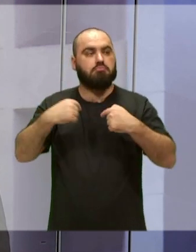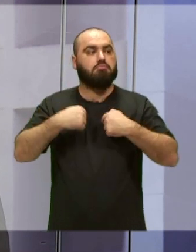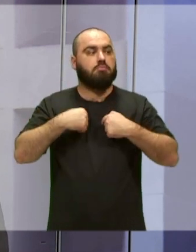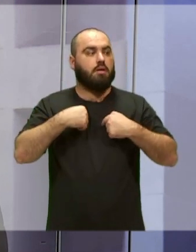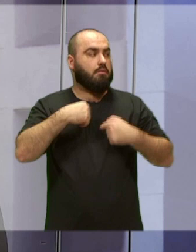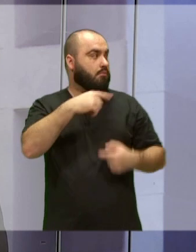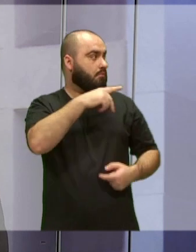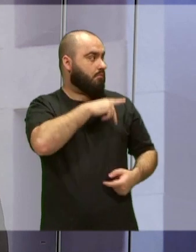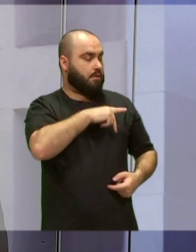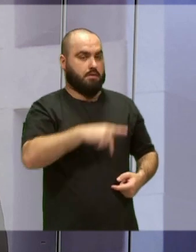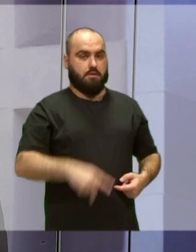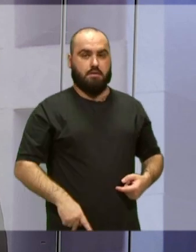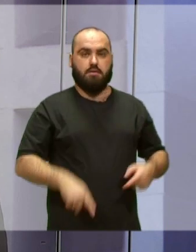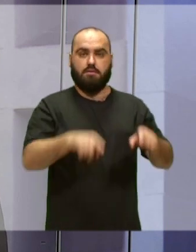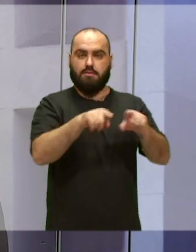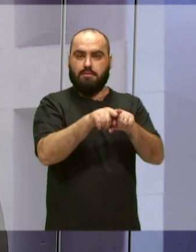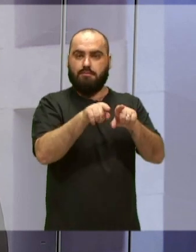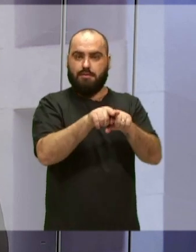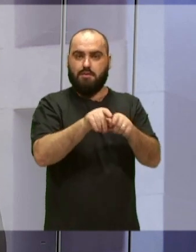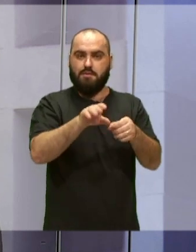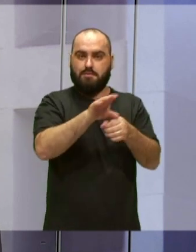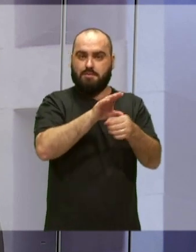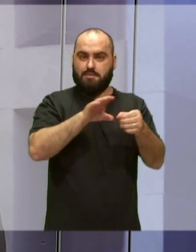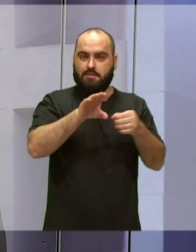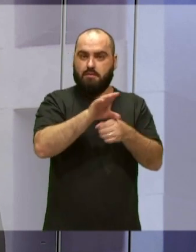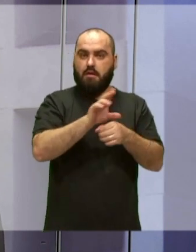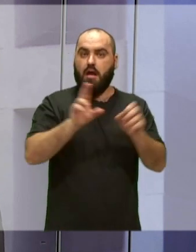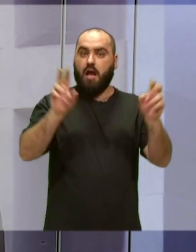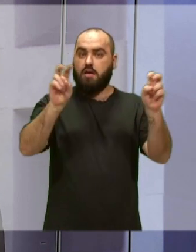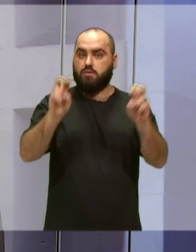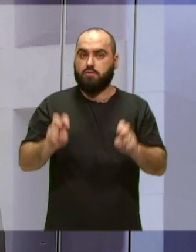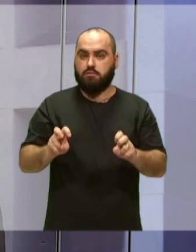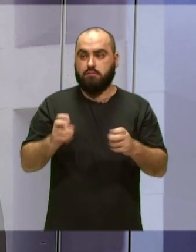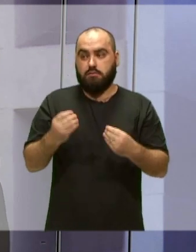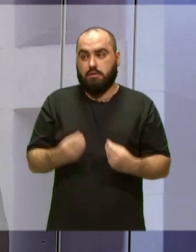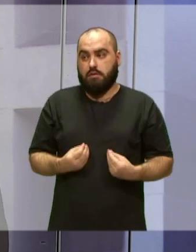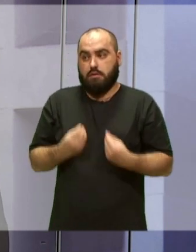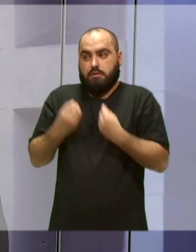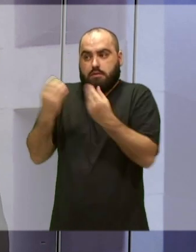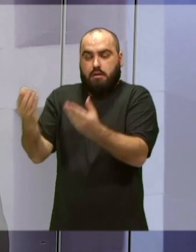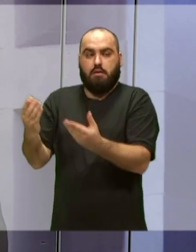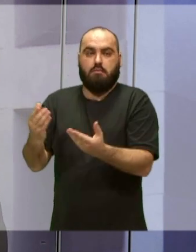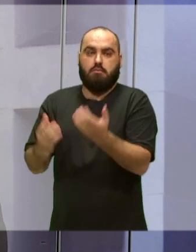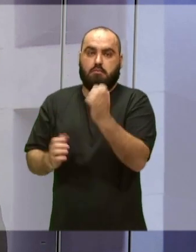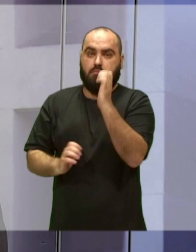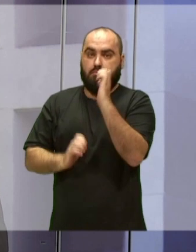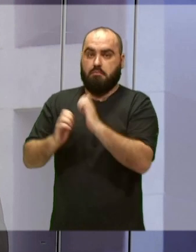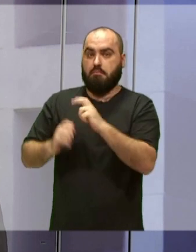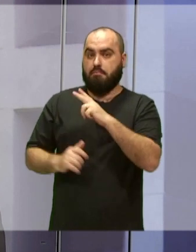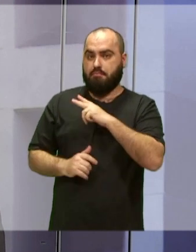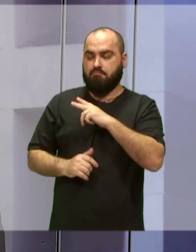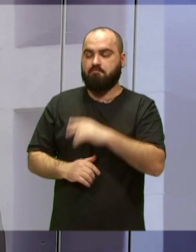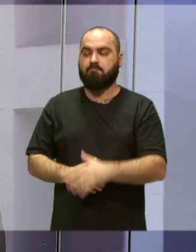comissão que é a comissão que trata sobre a desestatização e o assunto ficou tão interessante sabe Maurício que eu